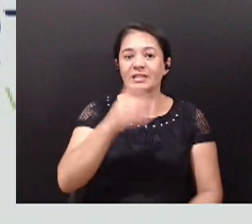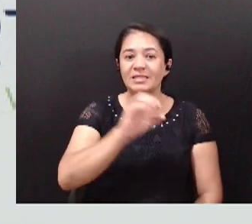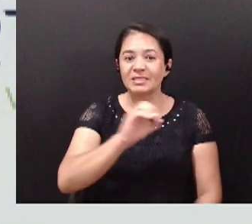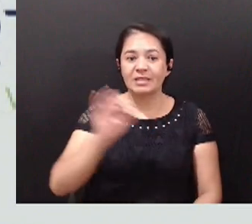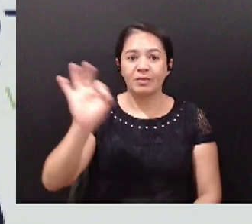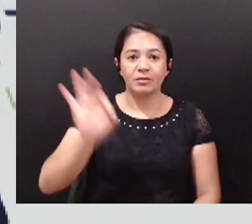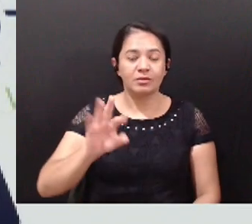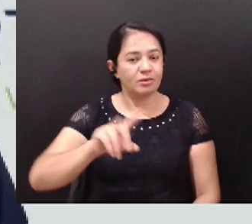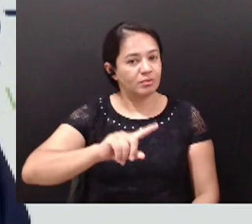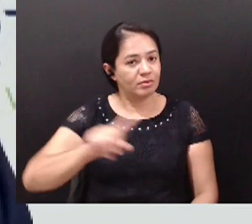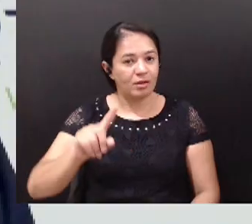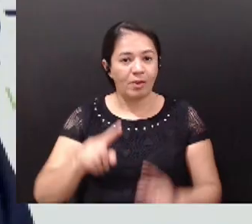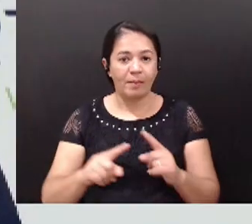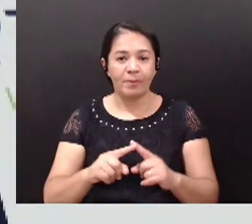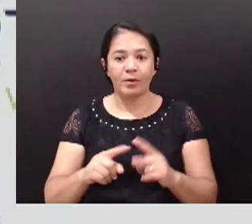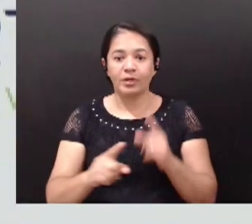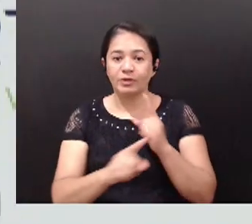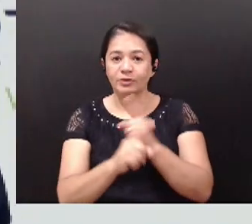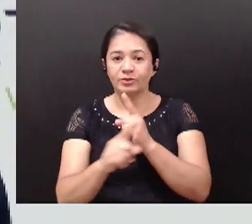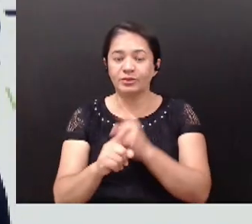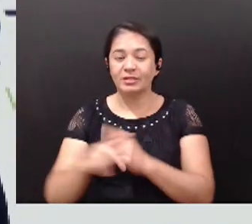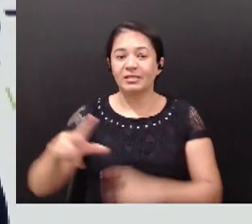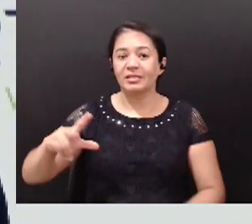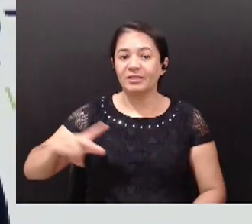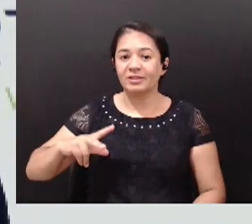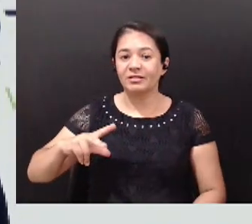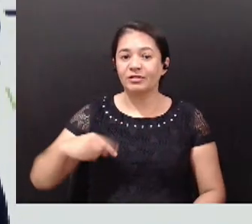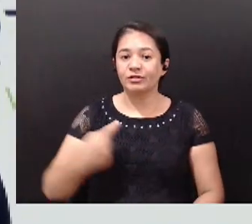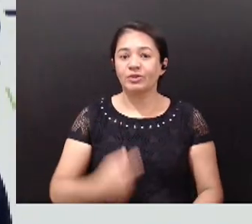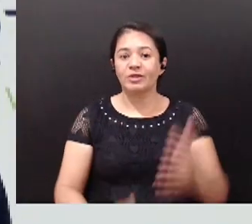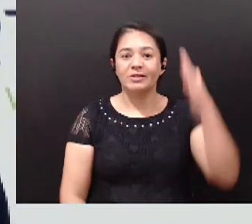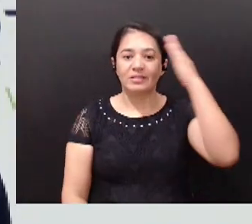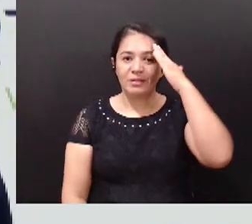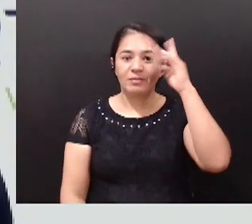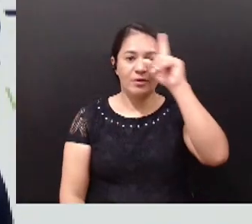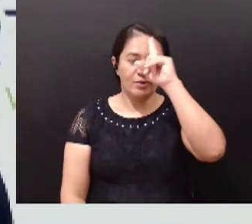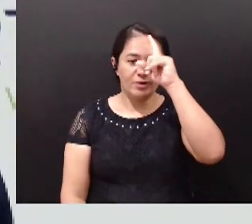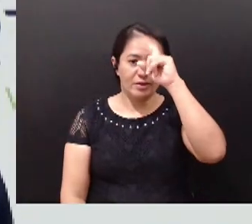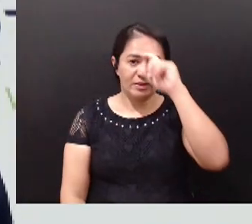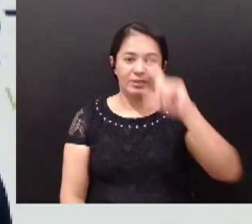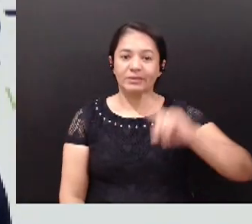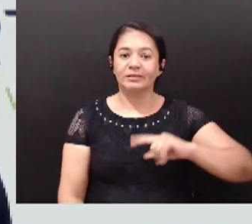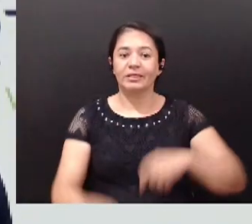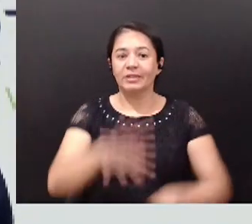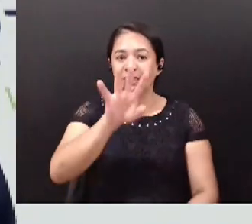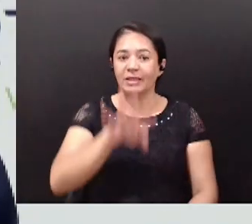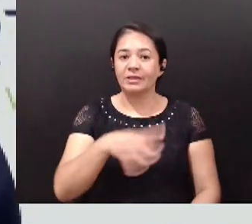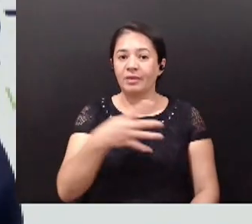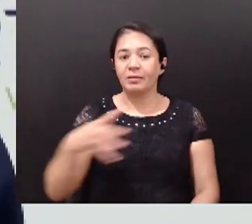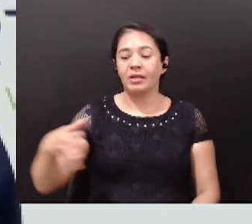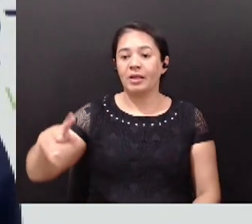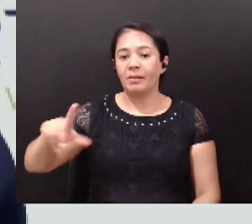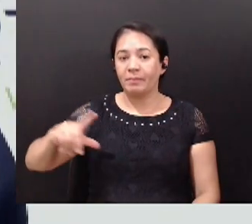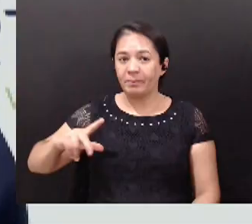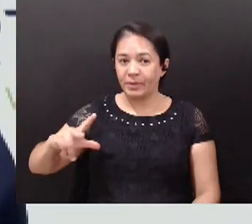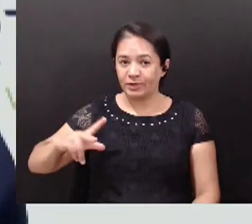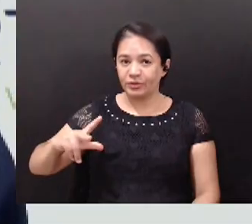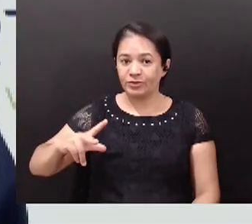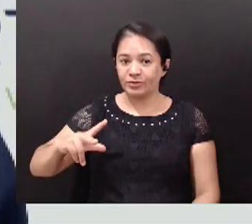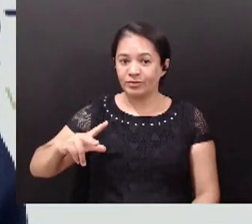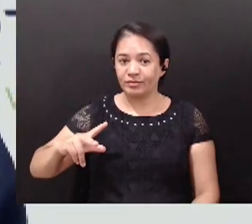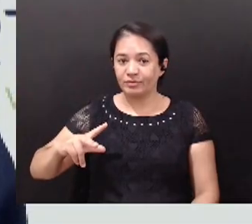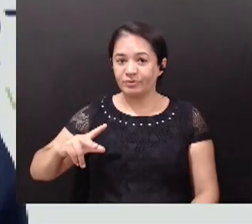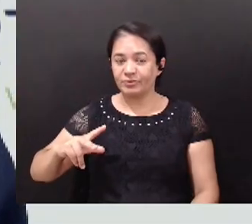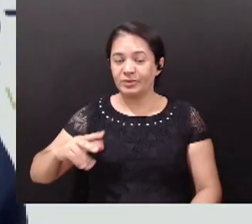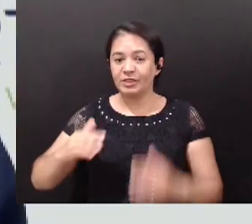porque no atendimento particular nós sabemos que os hospitais têm a sua tabela particular que nem sempre é condizente